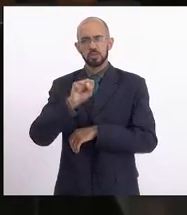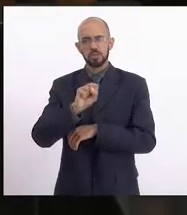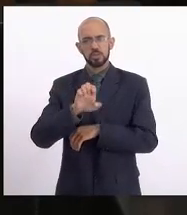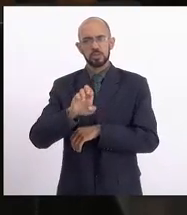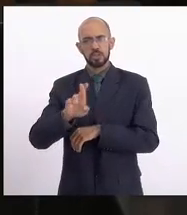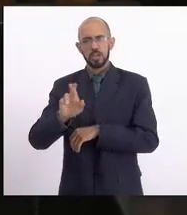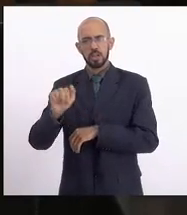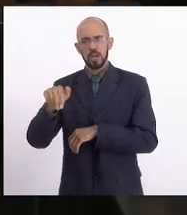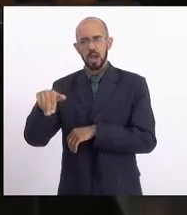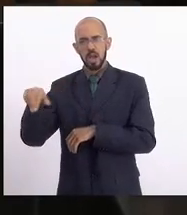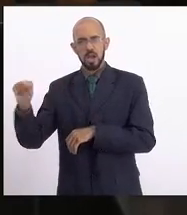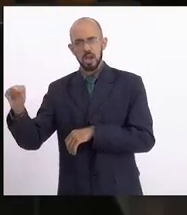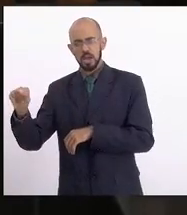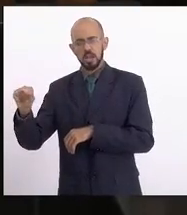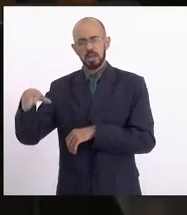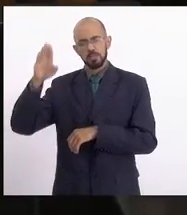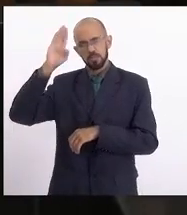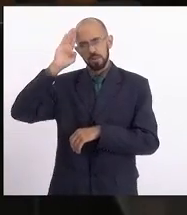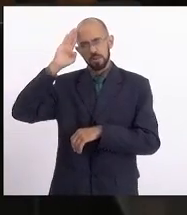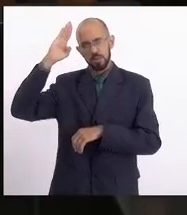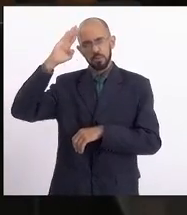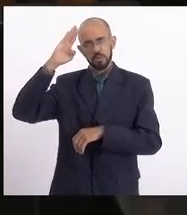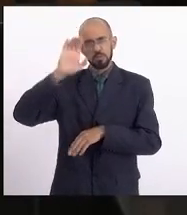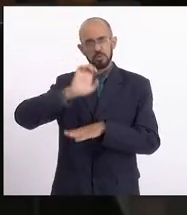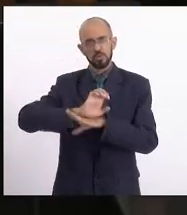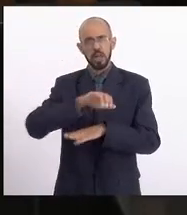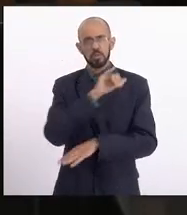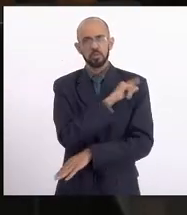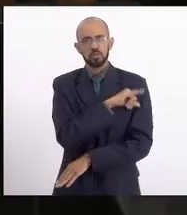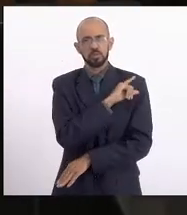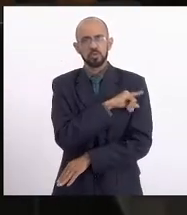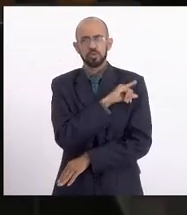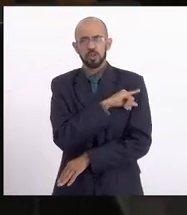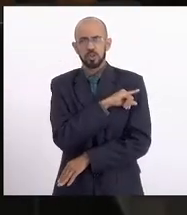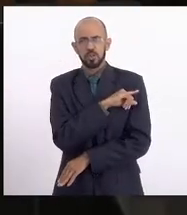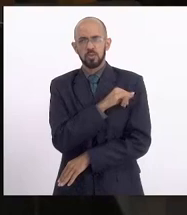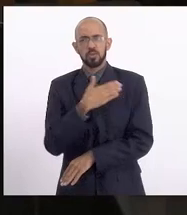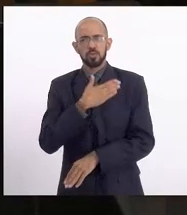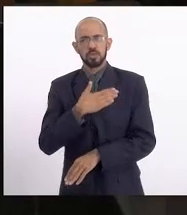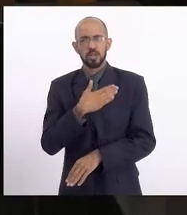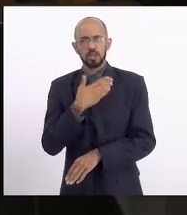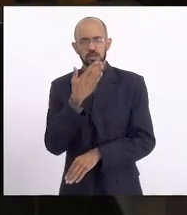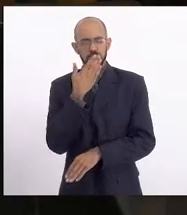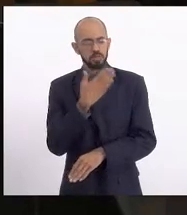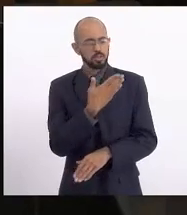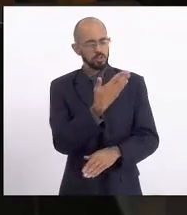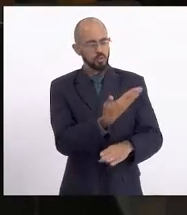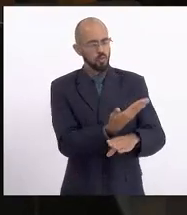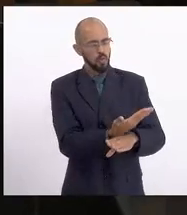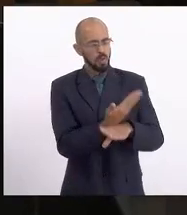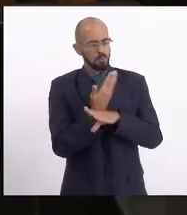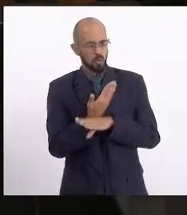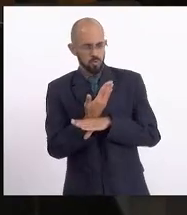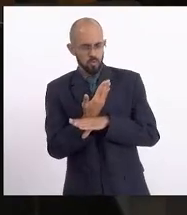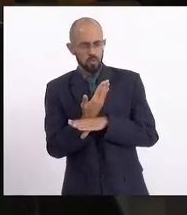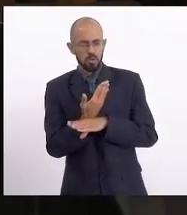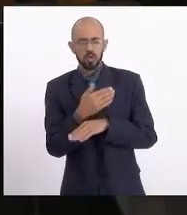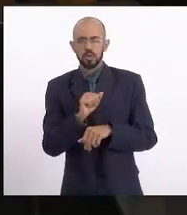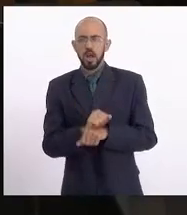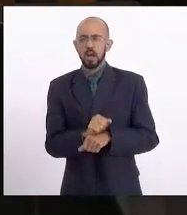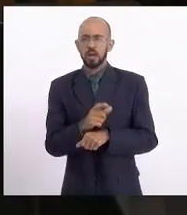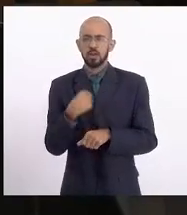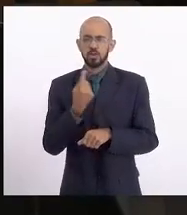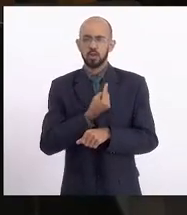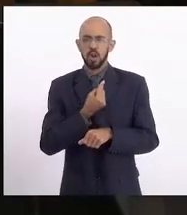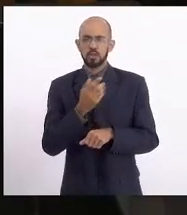do Rio de Janeiro, que vai sair na frente. Então, gostaria aqui de pedir o apoio de todos os colegas. Nós já